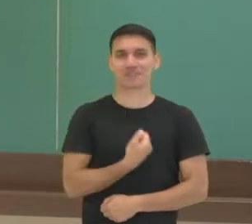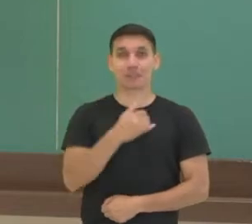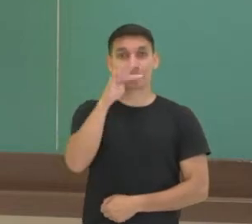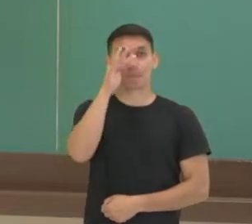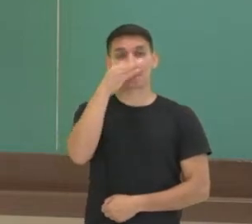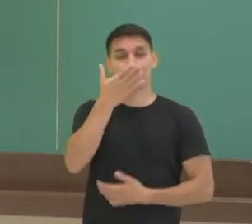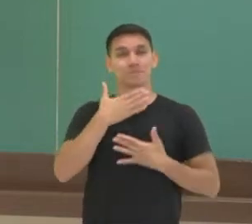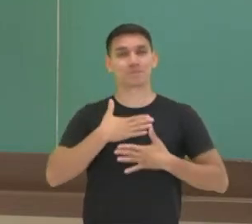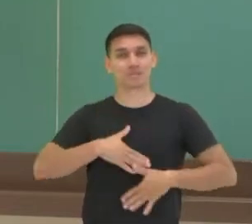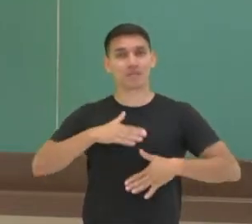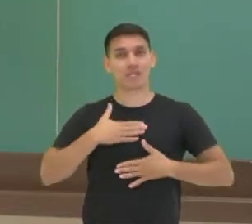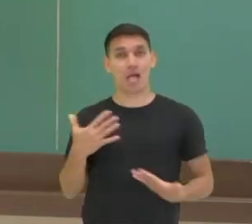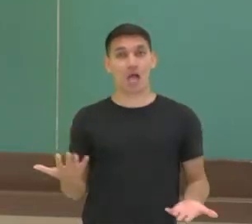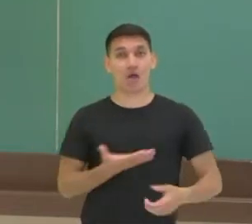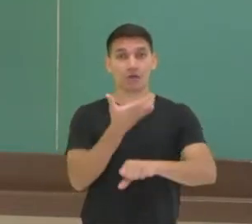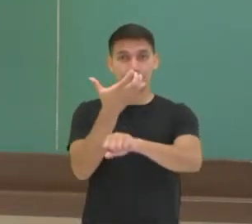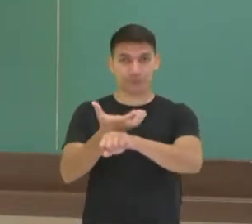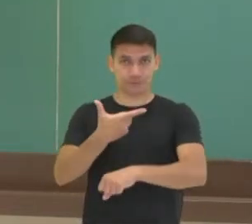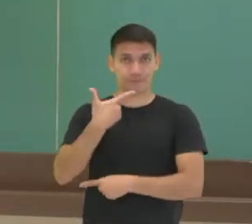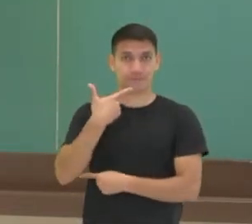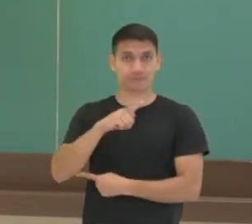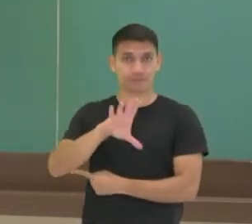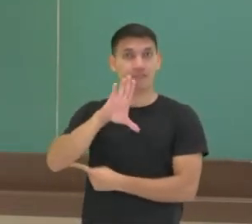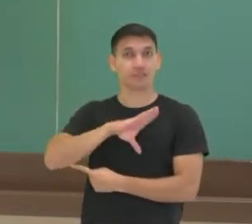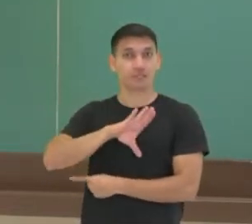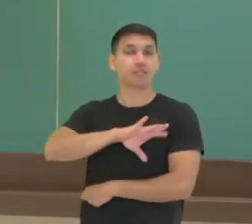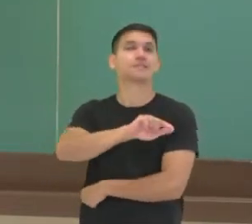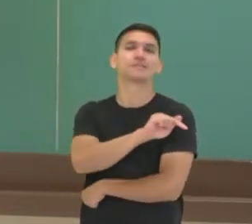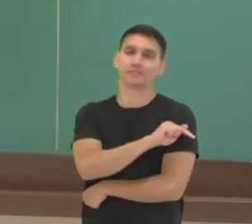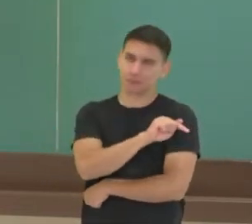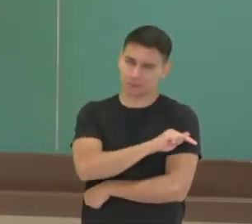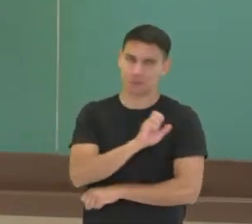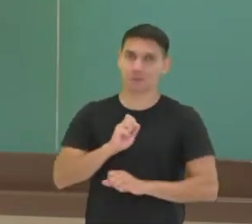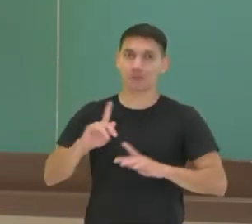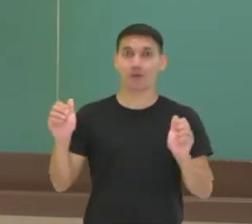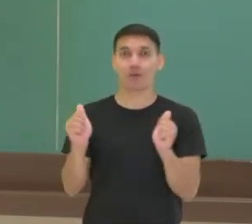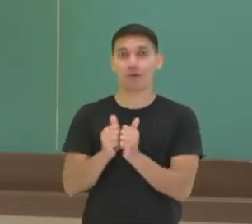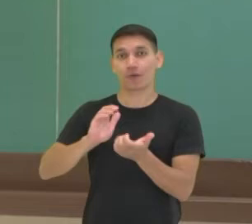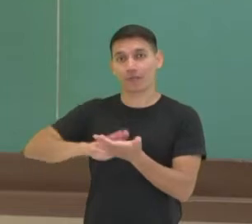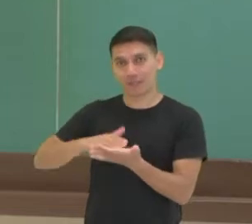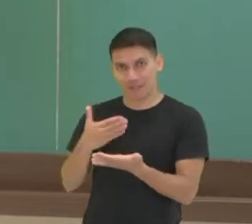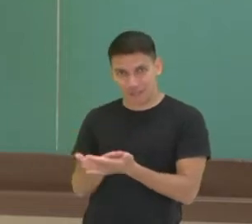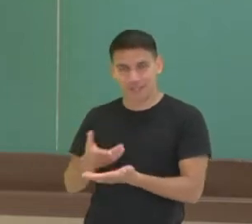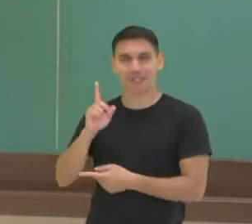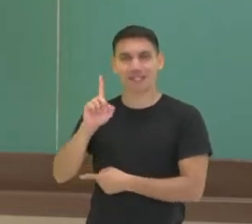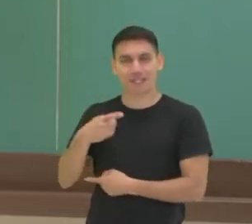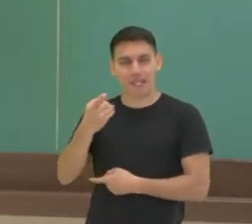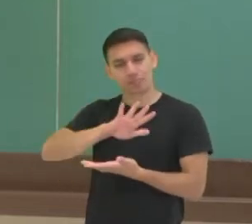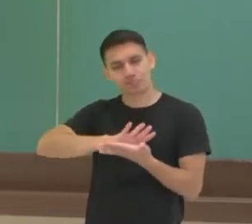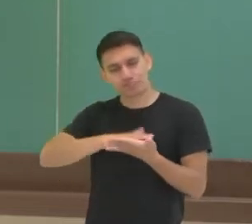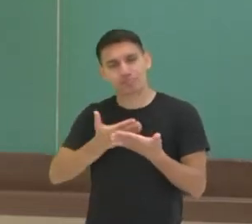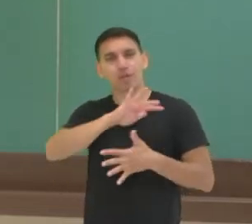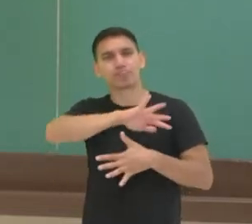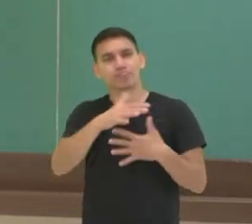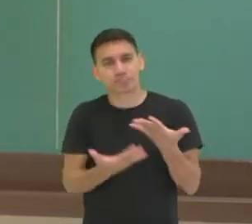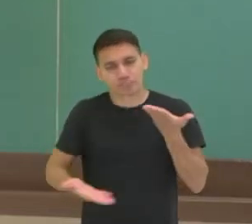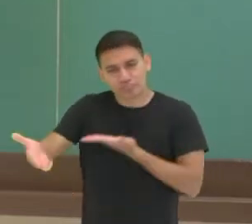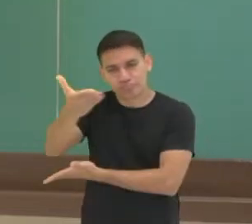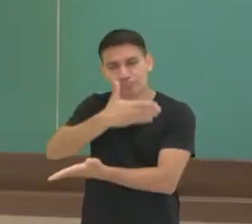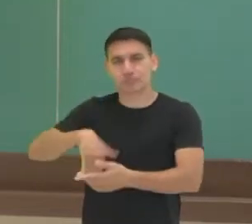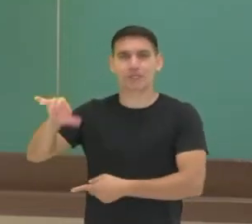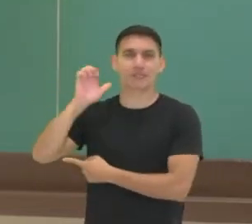Helena Bueno, estou ministrando aulas do 7º ano de língua portuguesa. Estou aqui com o meu colega fazendo uma docência compartilhada comigo,